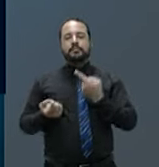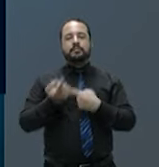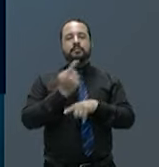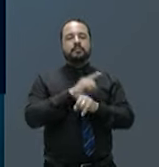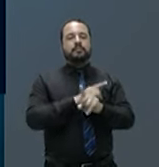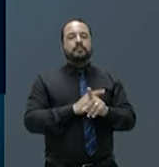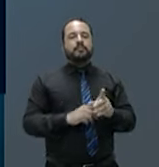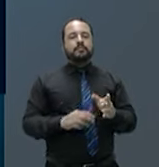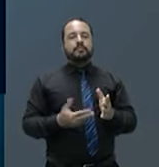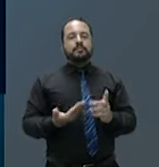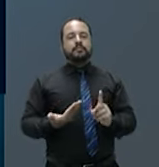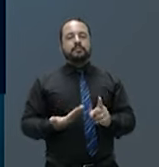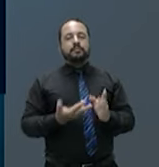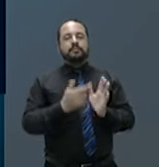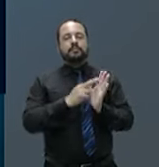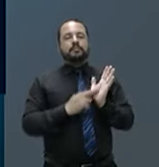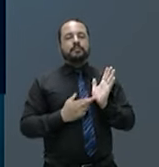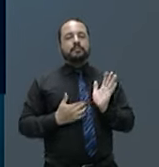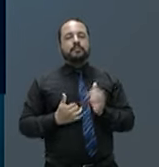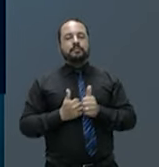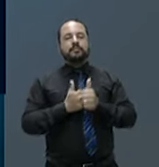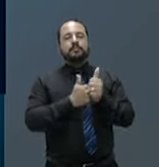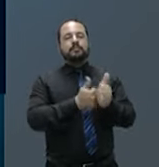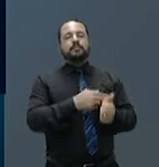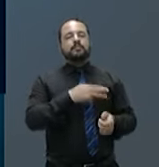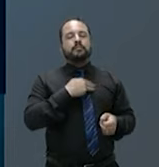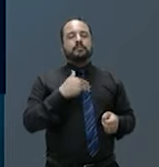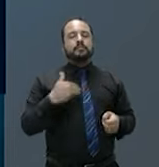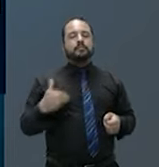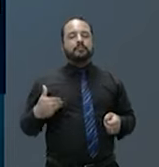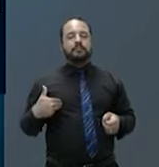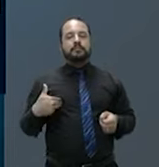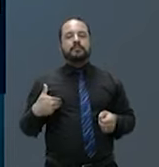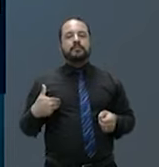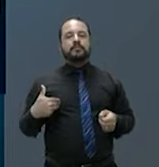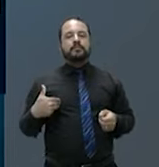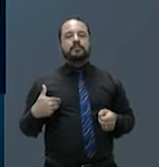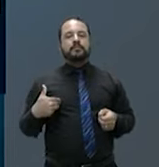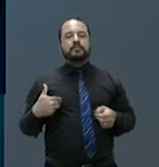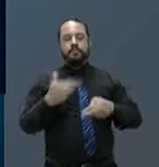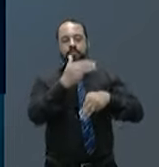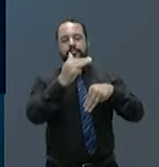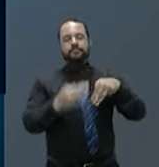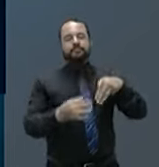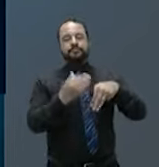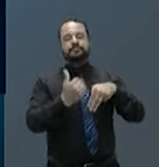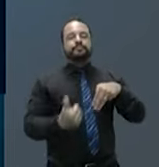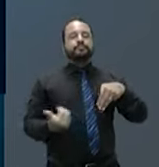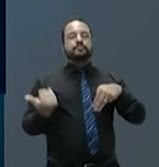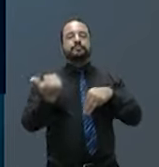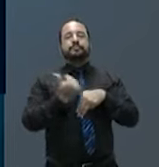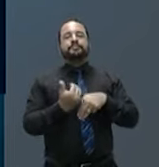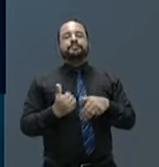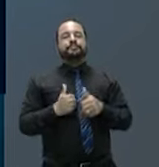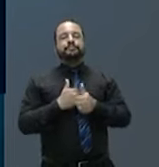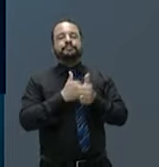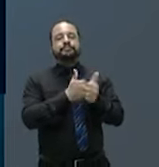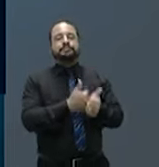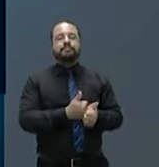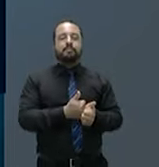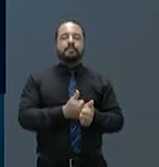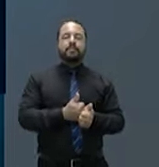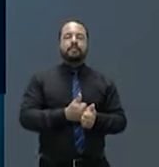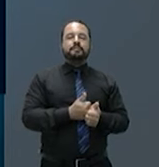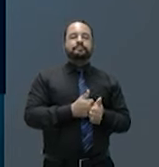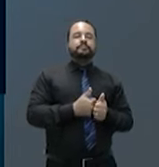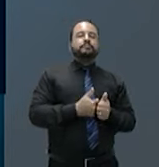voto do relator. Ministro Vilas Boas Cueva. Boa tarde a todos. Eu também, senhora presidente,